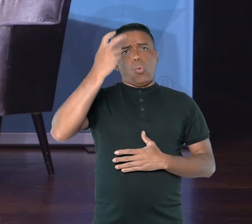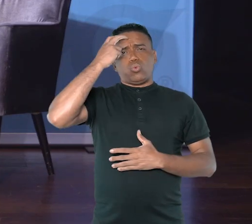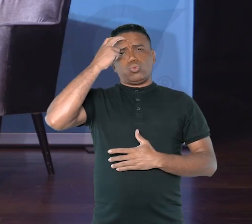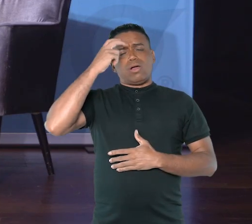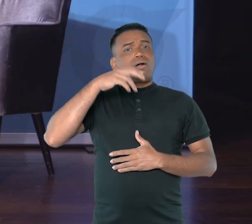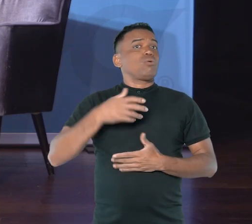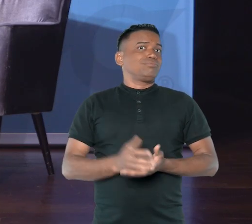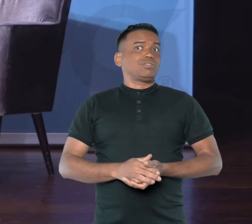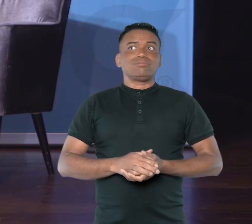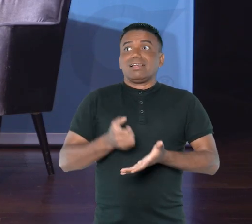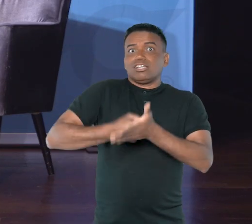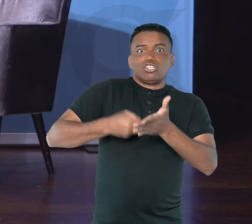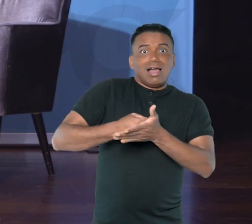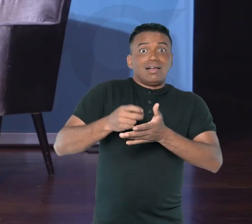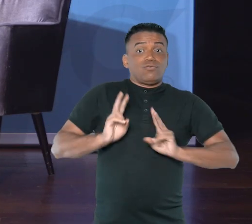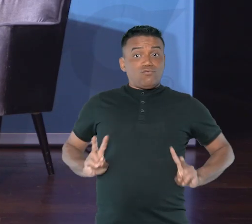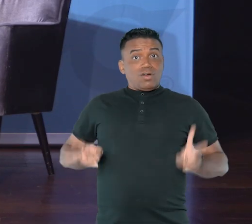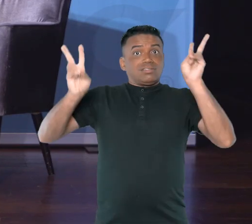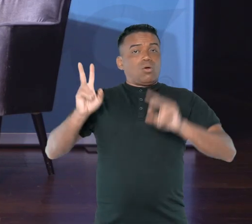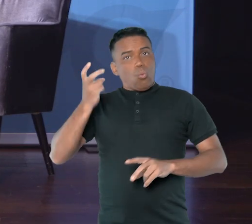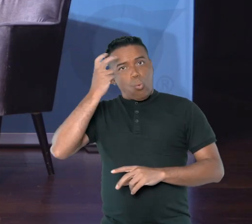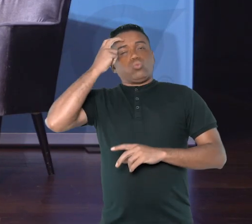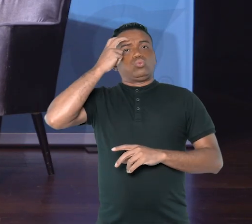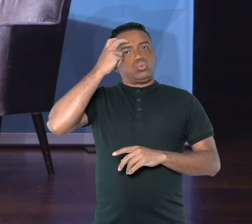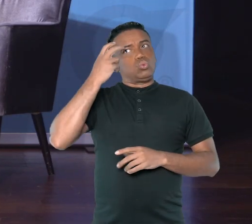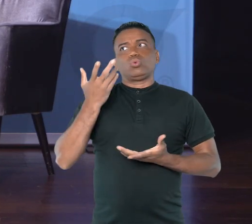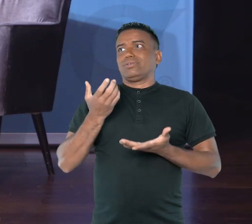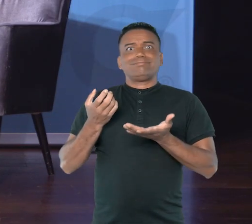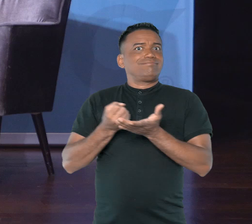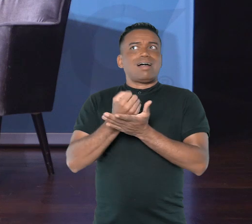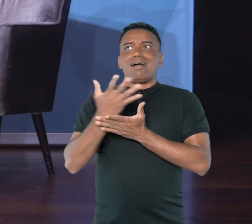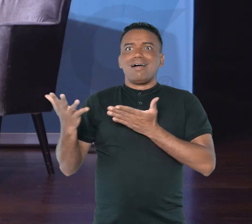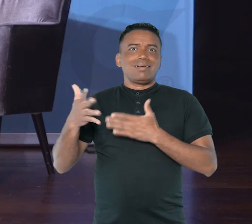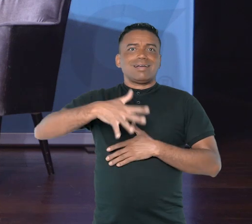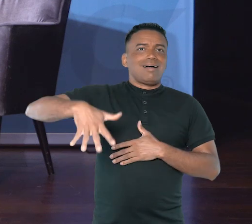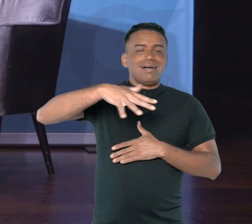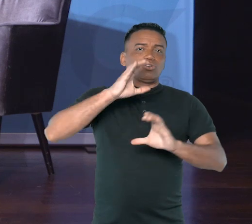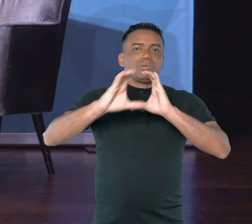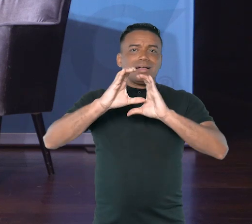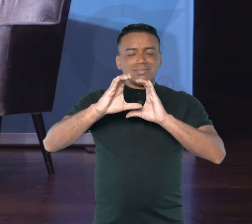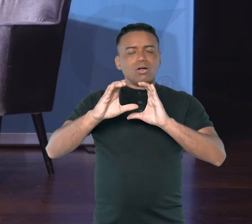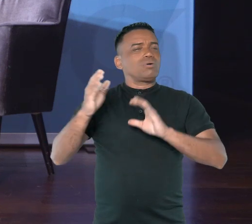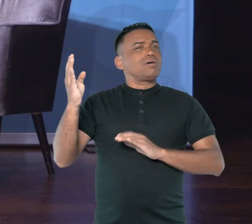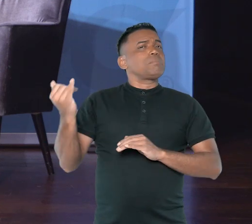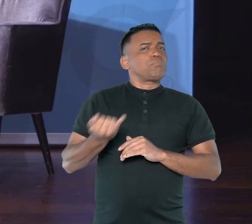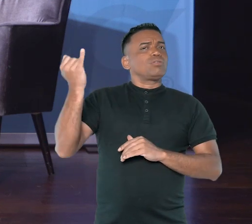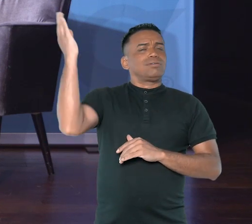à valorização da cultura, atuando em veículos de comunicação de grande destaque no Brasil. Após uma